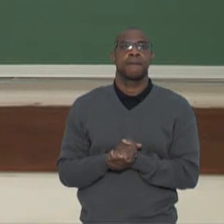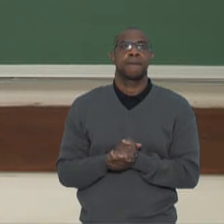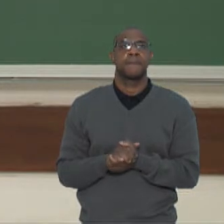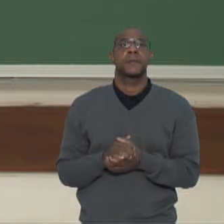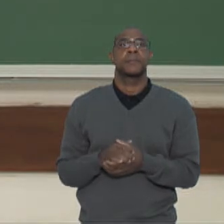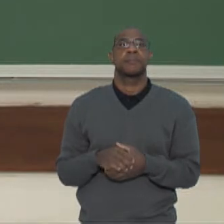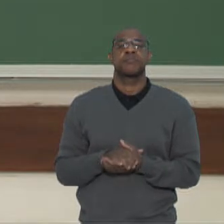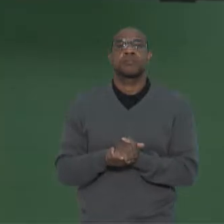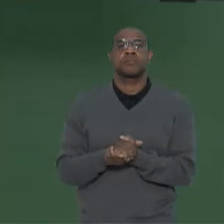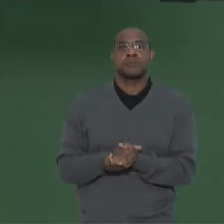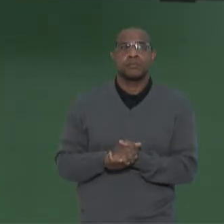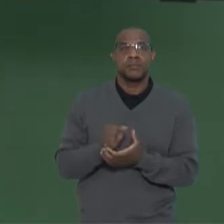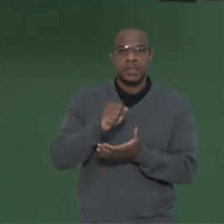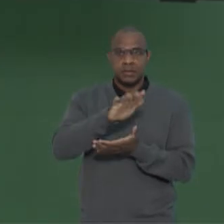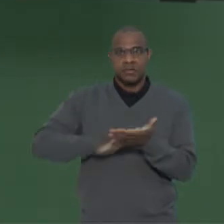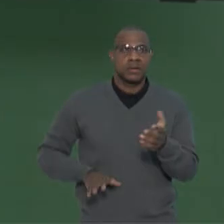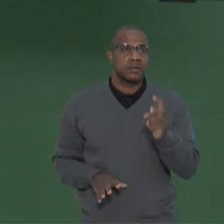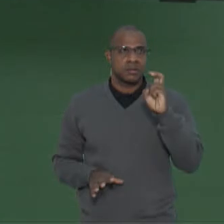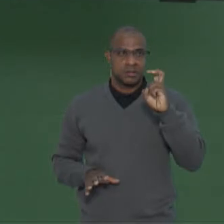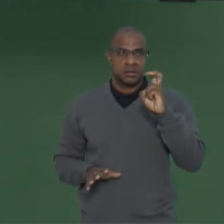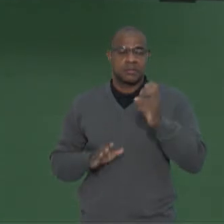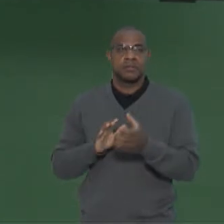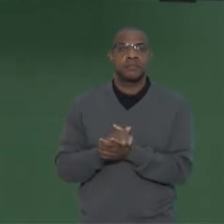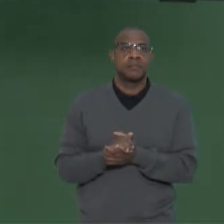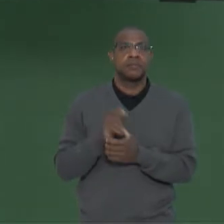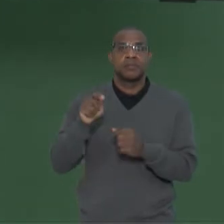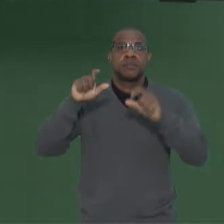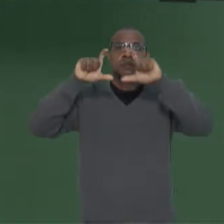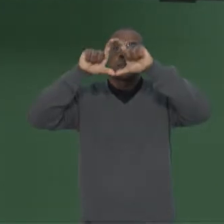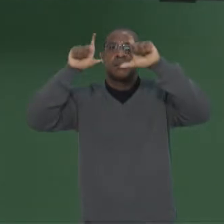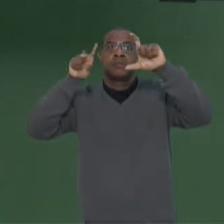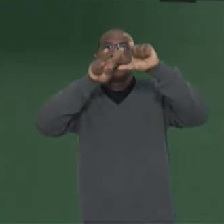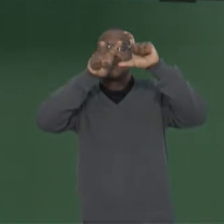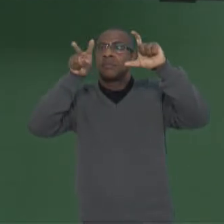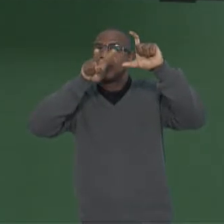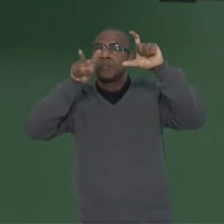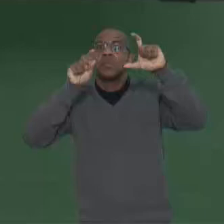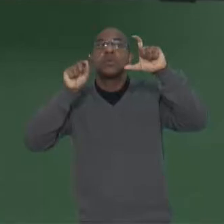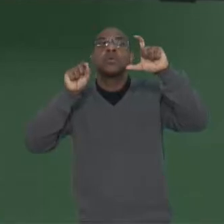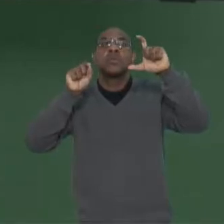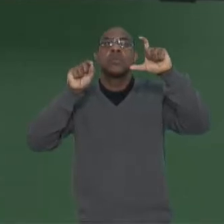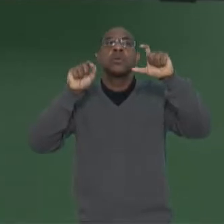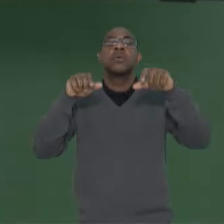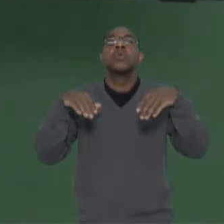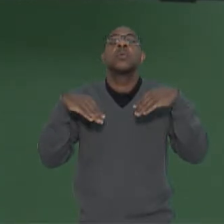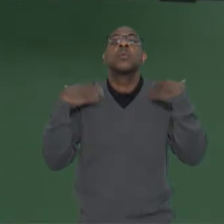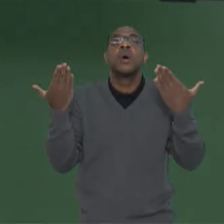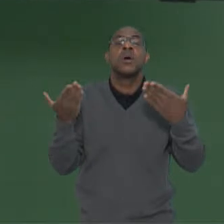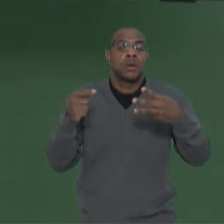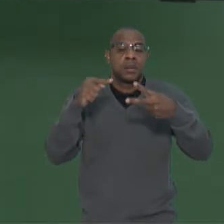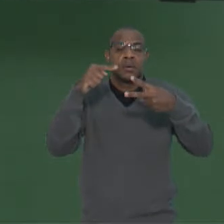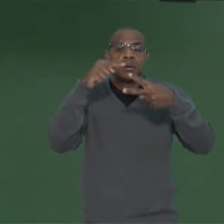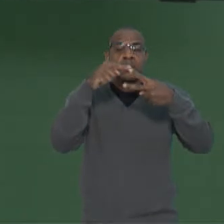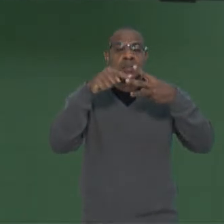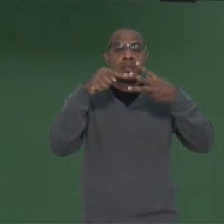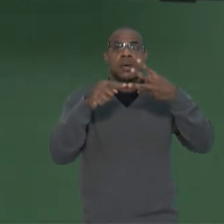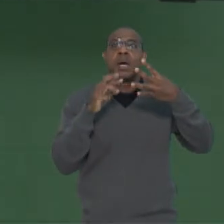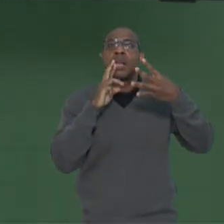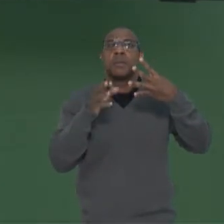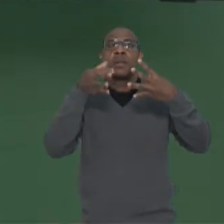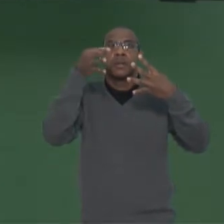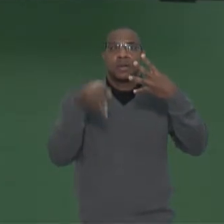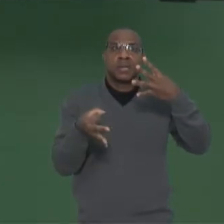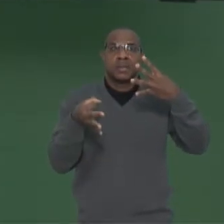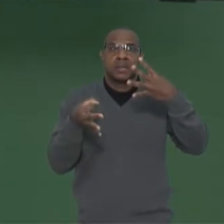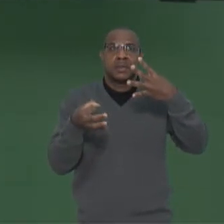um exercício. A partir deste fragmento, vocês irão apontar qual é a resposta correta,